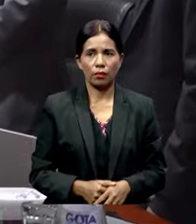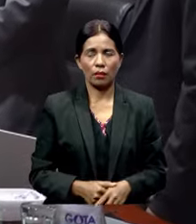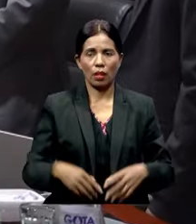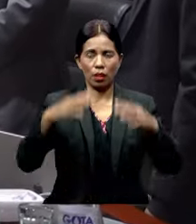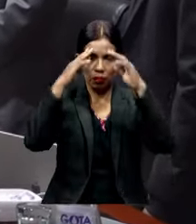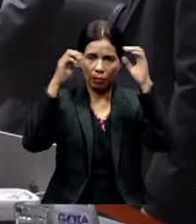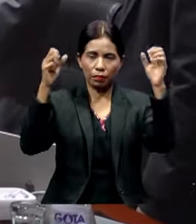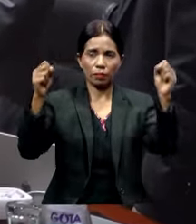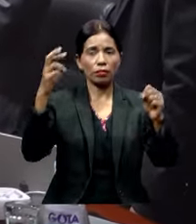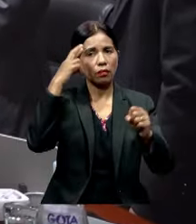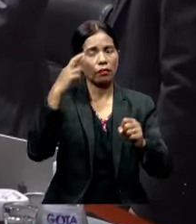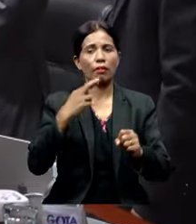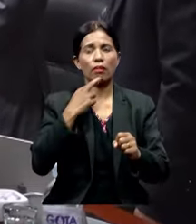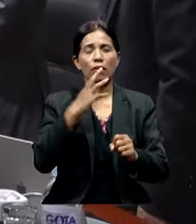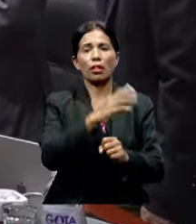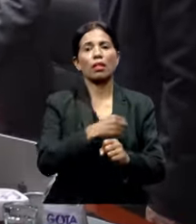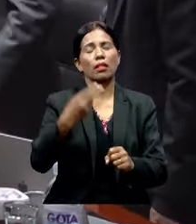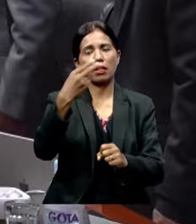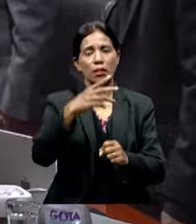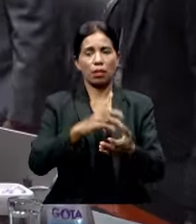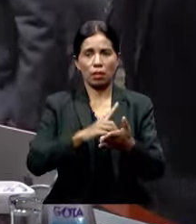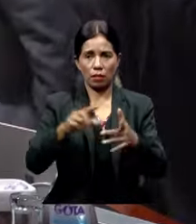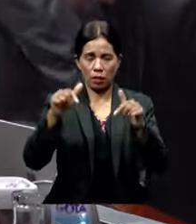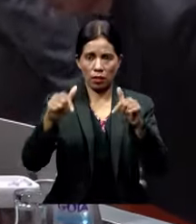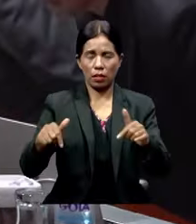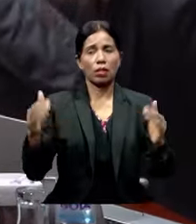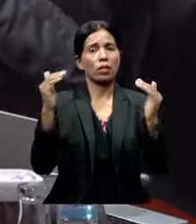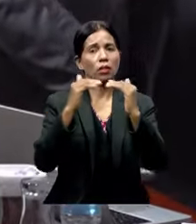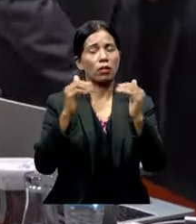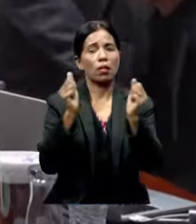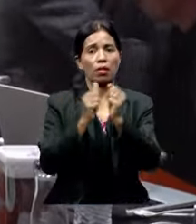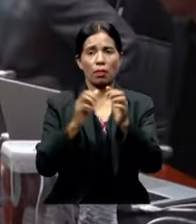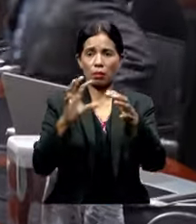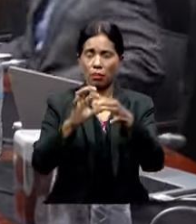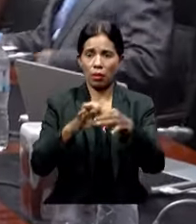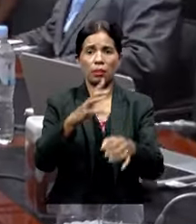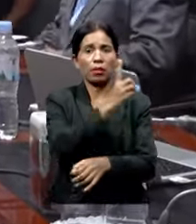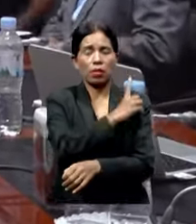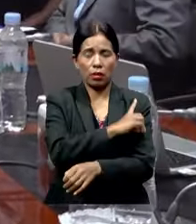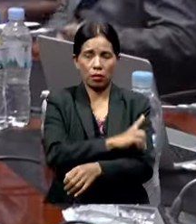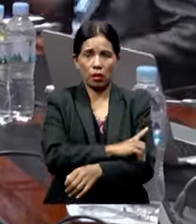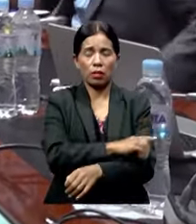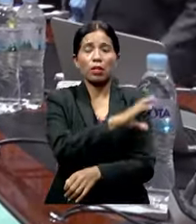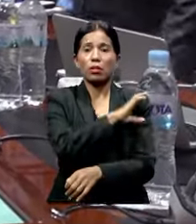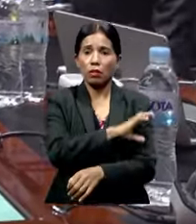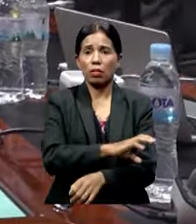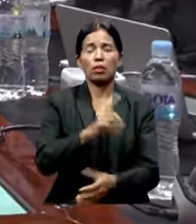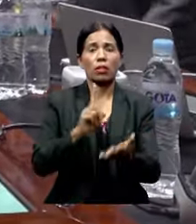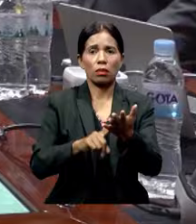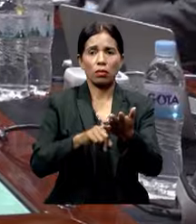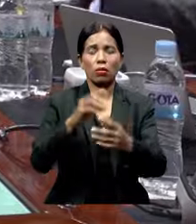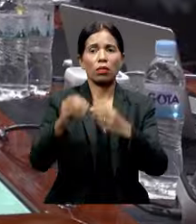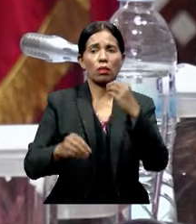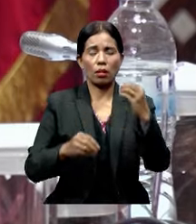Presidente da República José Ramos Horta e a Quintané convoca a reunião com o membro do Conselho Superior de Defesa e Segurança, onde discute com o